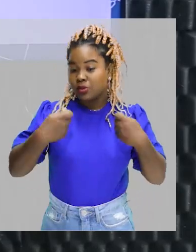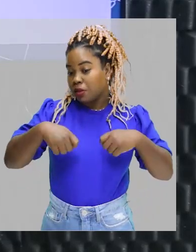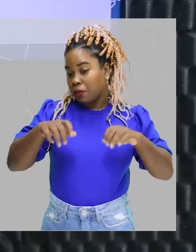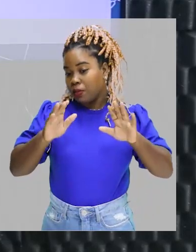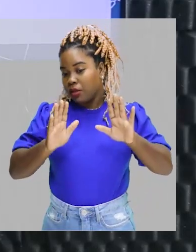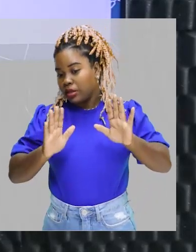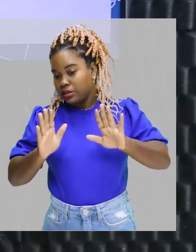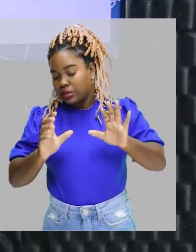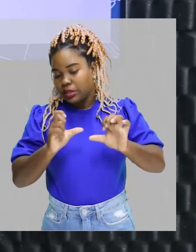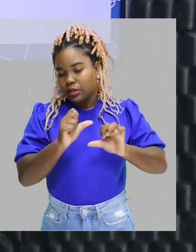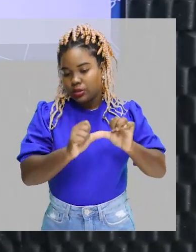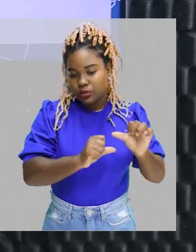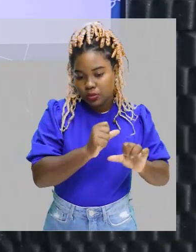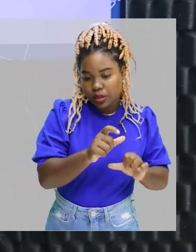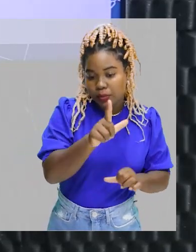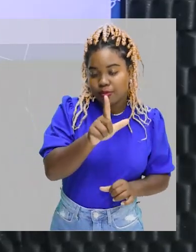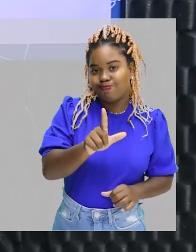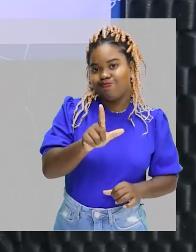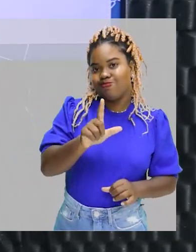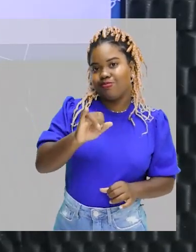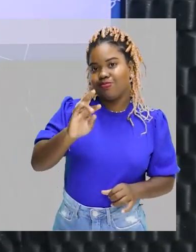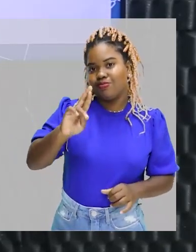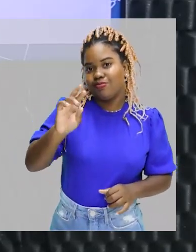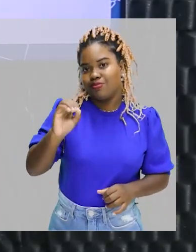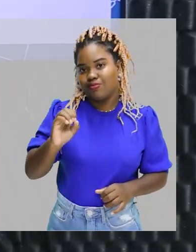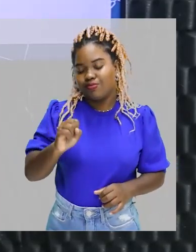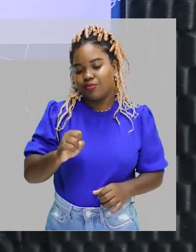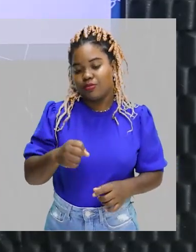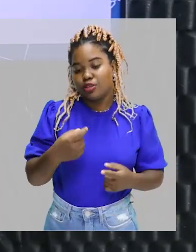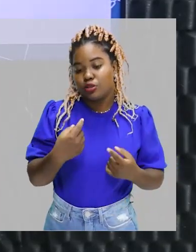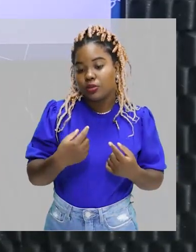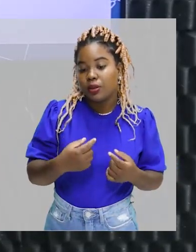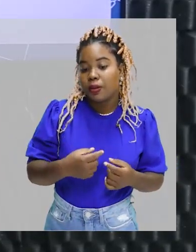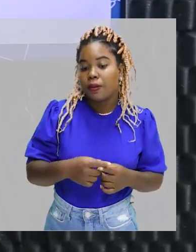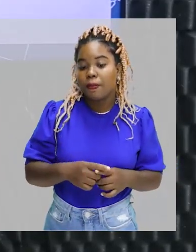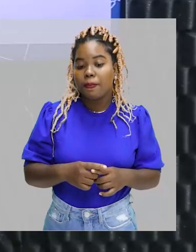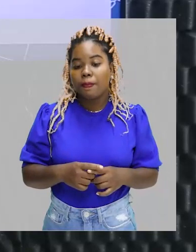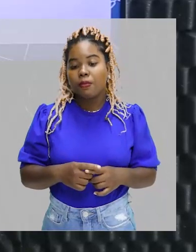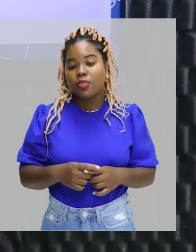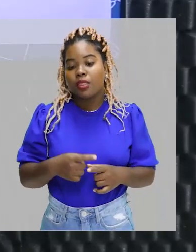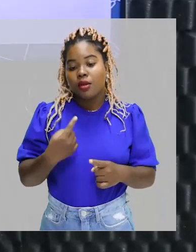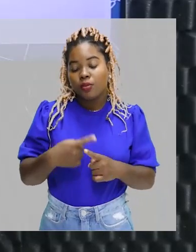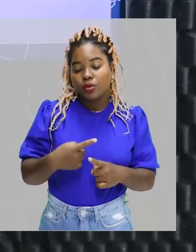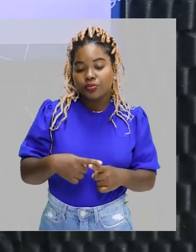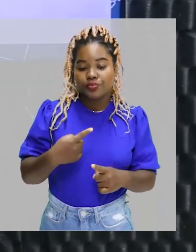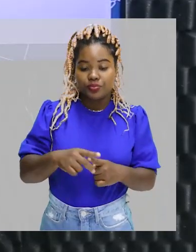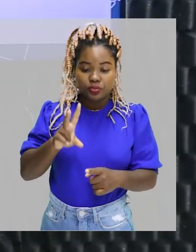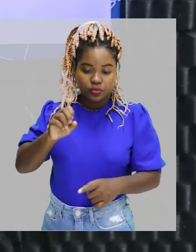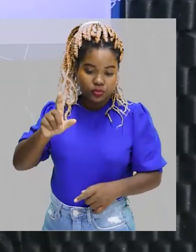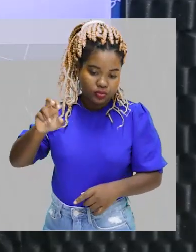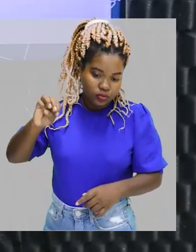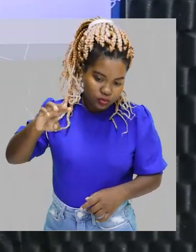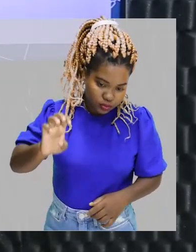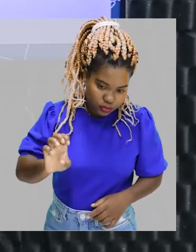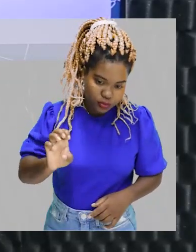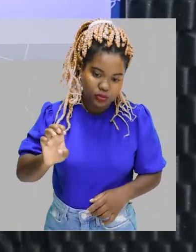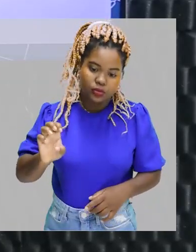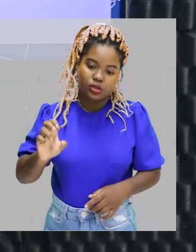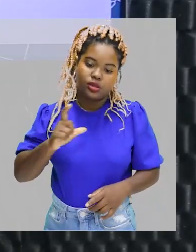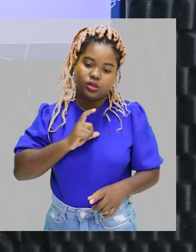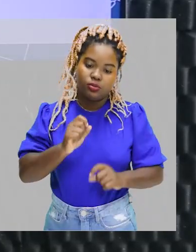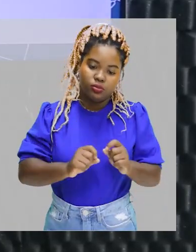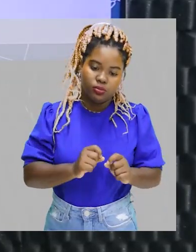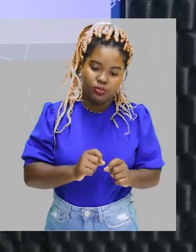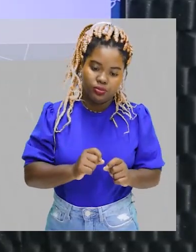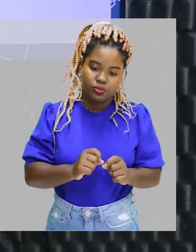precisa transformar para litros, certo? Basta que os volumes eles estejam na